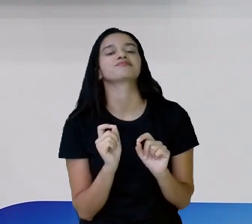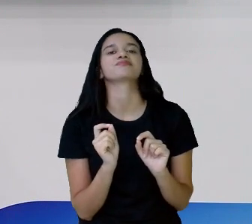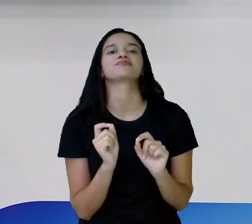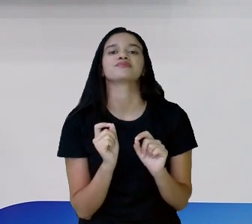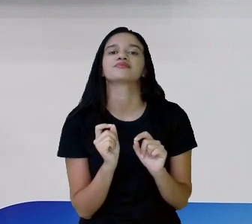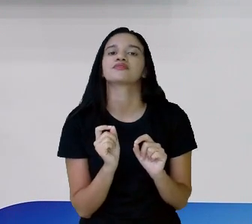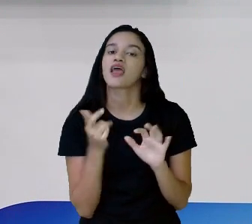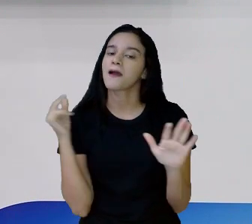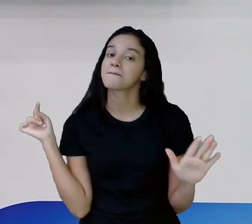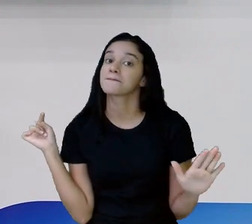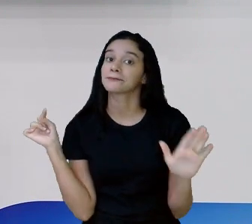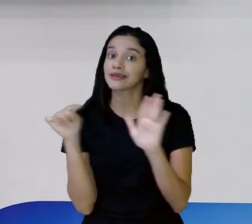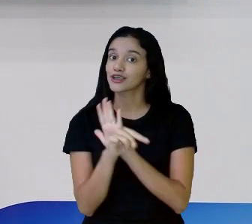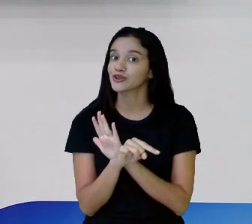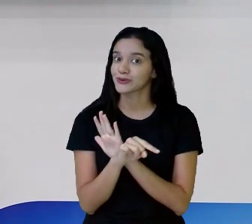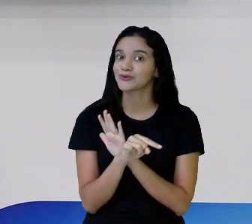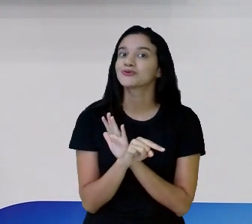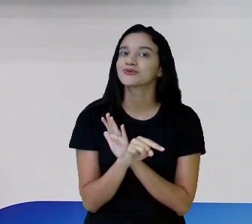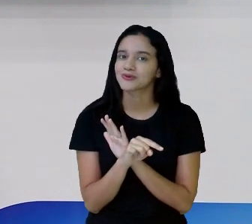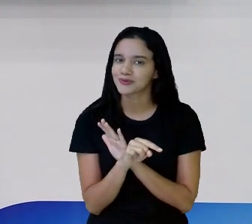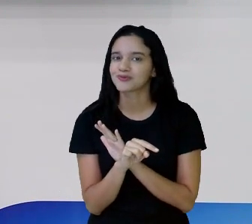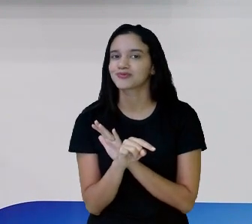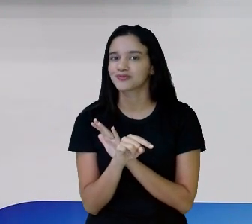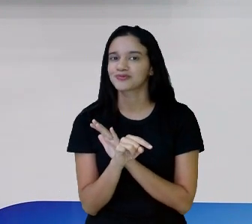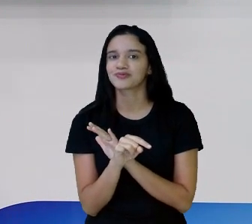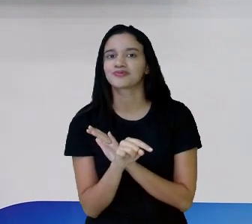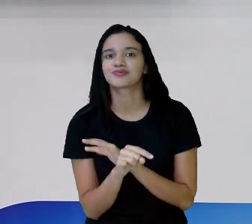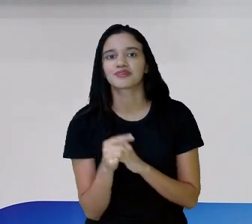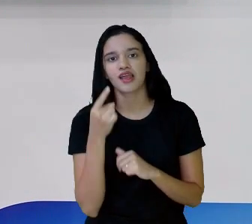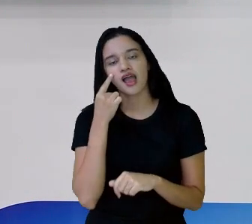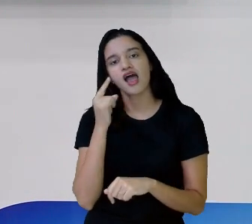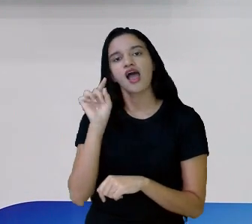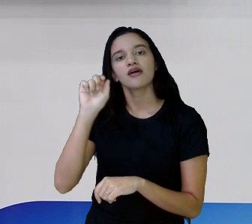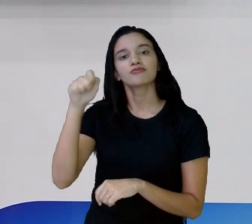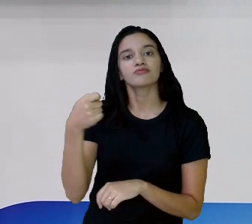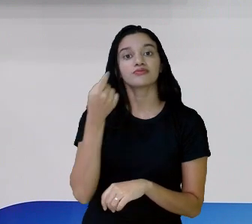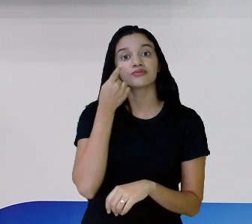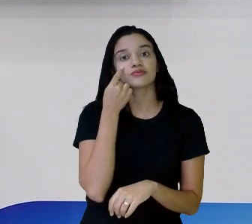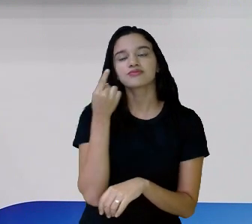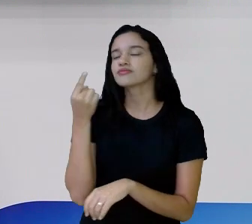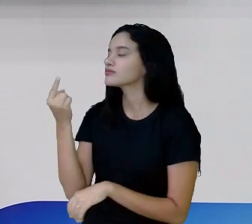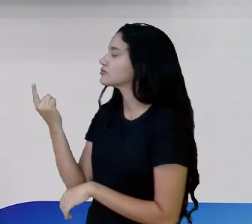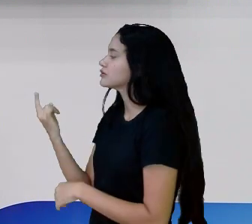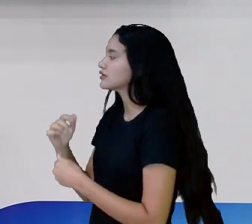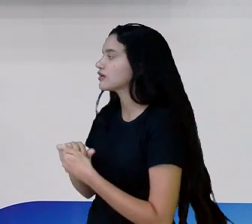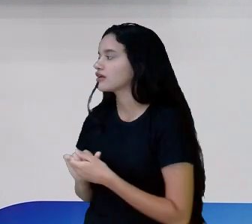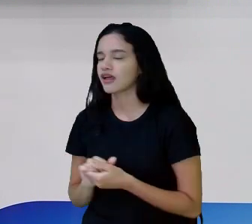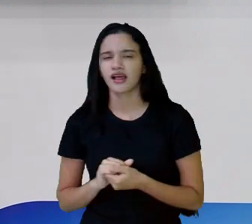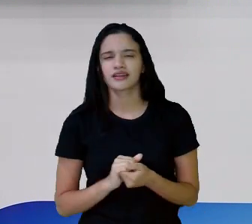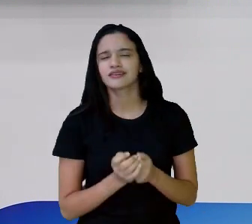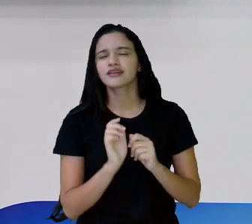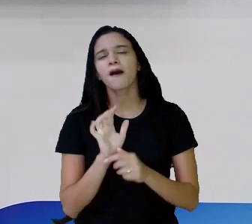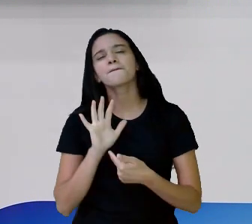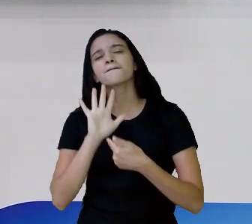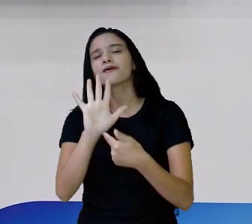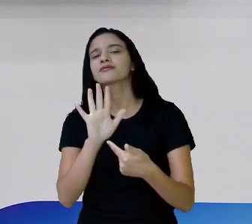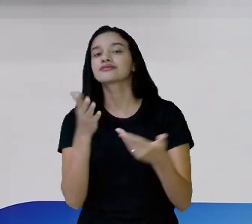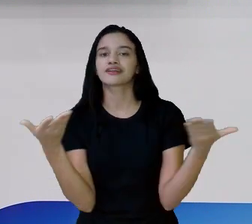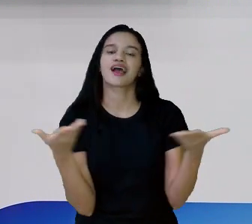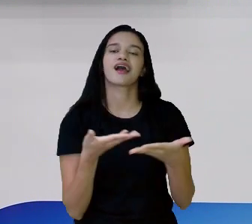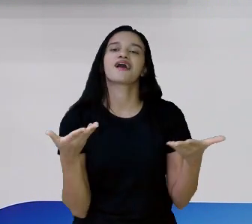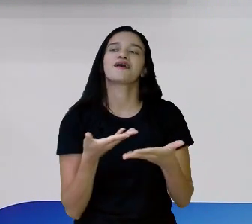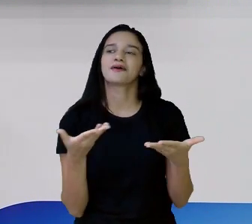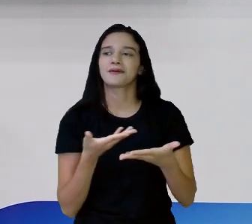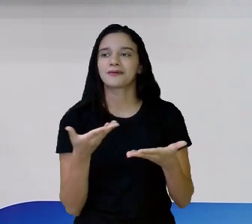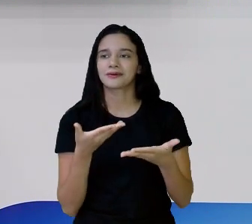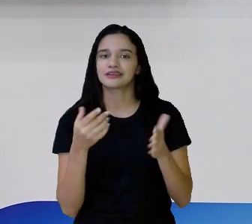uma pergunta, isso mesmo, terceiro ano. E que sinal indica isso? Ele está aparecendo aí para vocês agora,